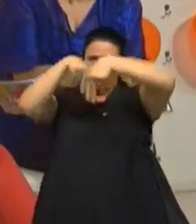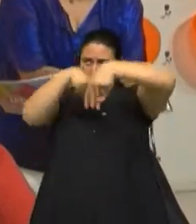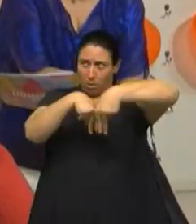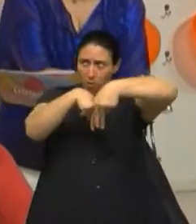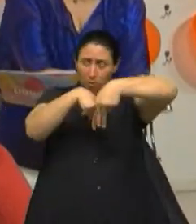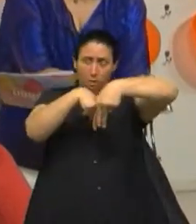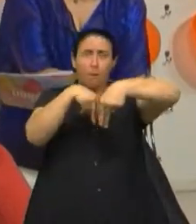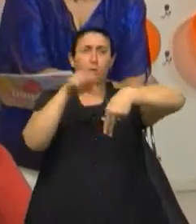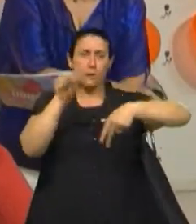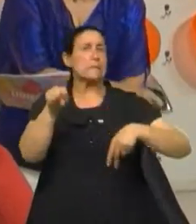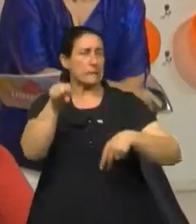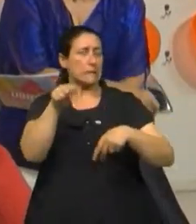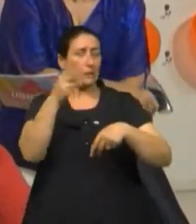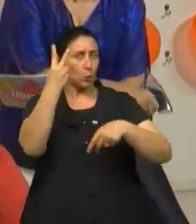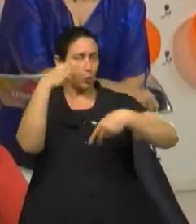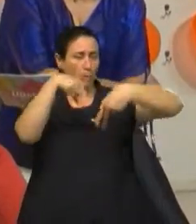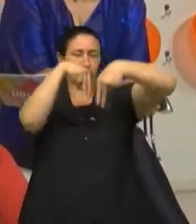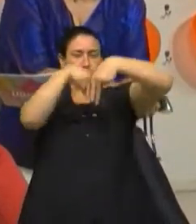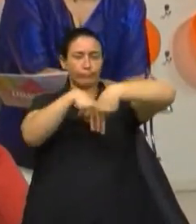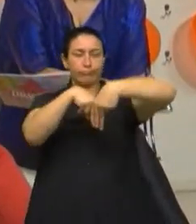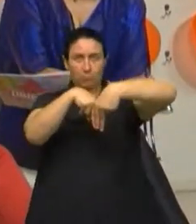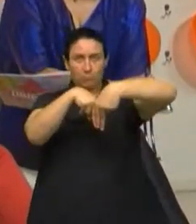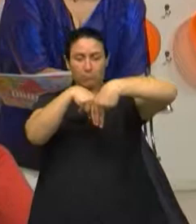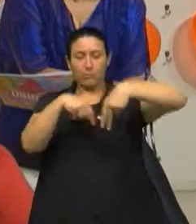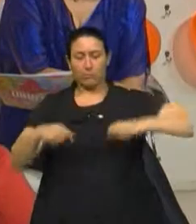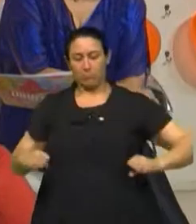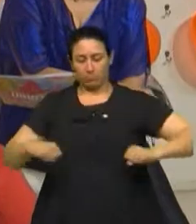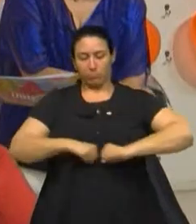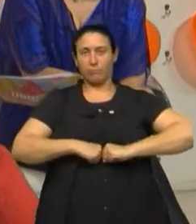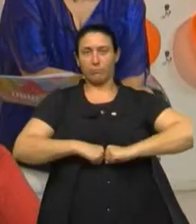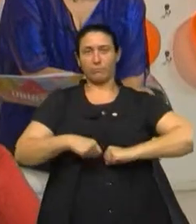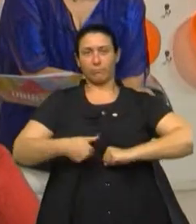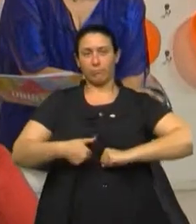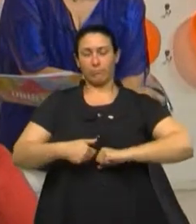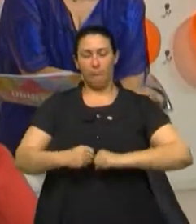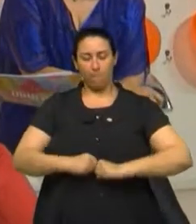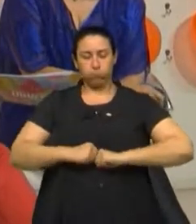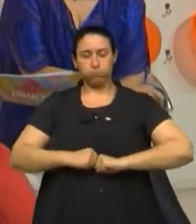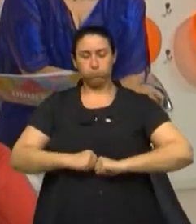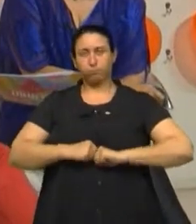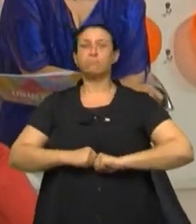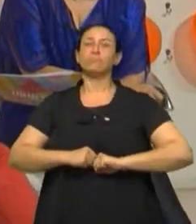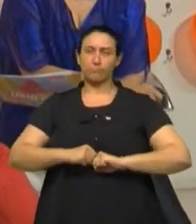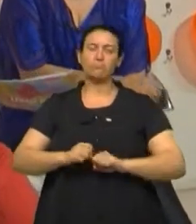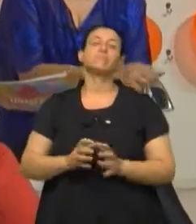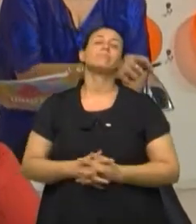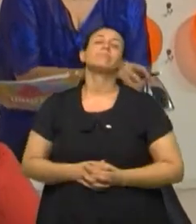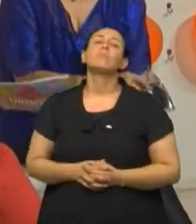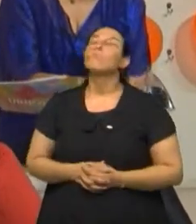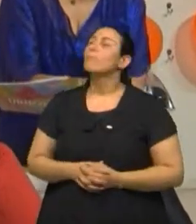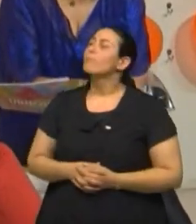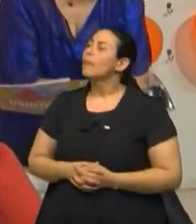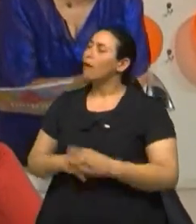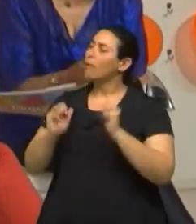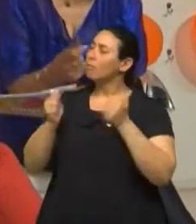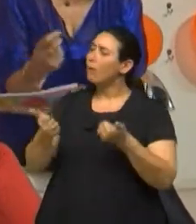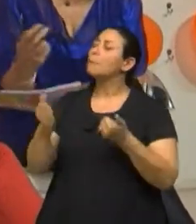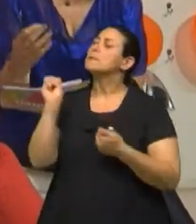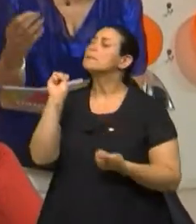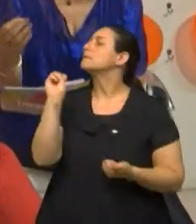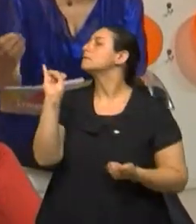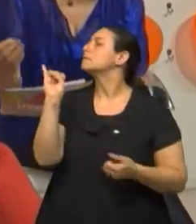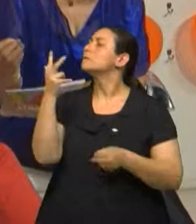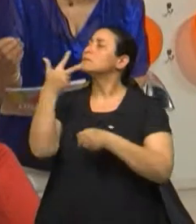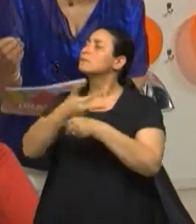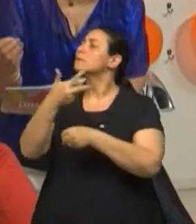Vai se posicionar com a vítima e fazer essa manobra, exatamente, de pé. E se for um idoso